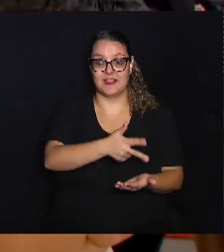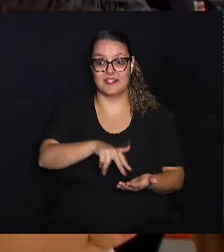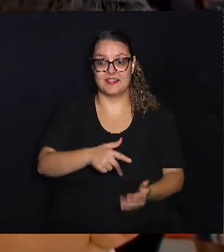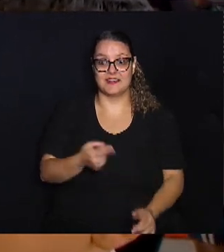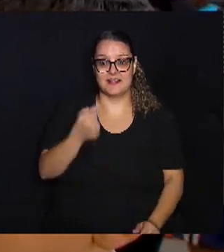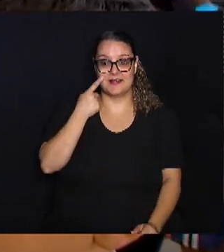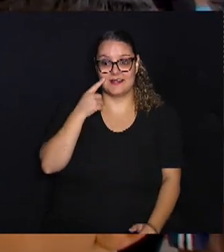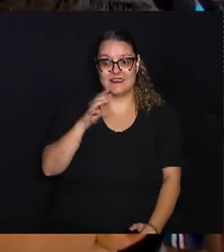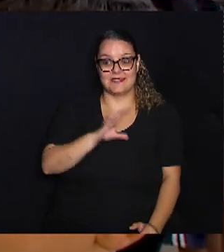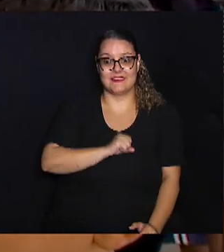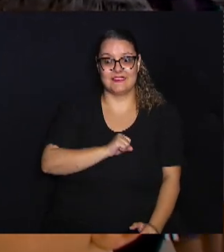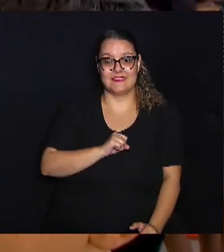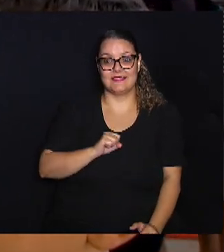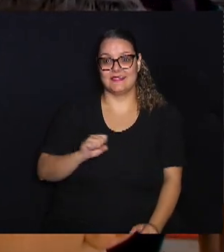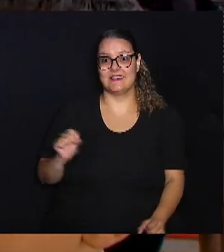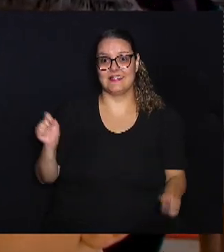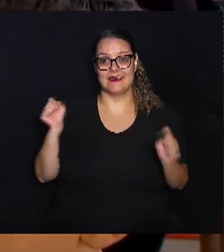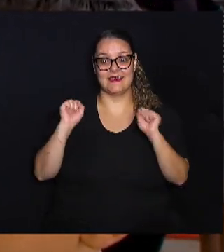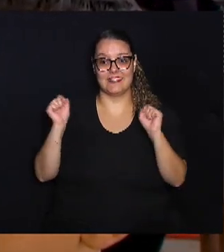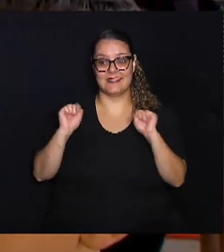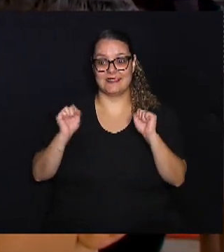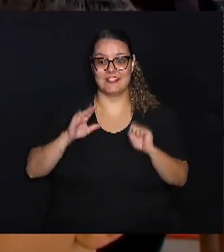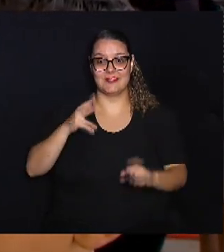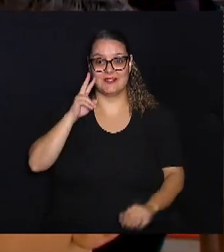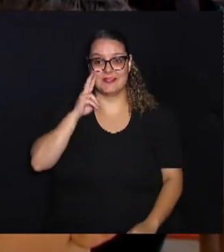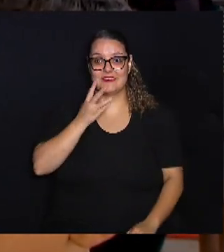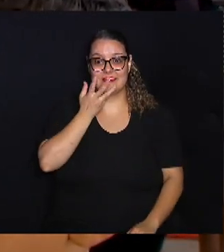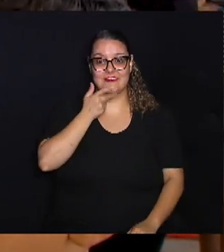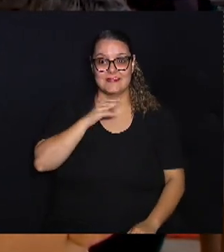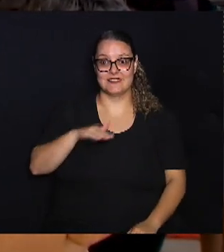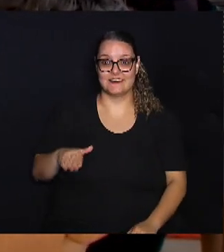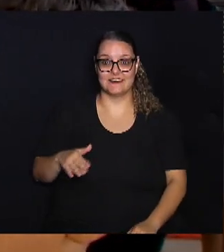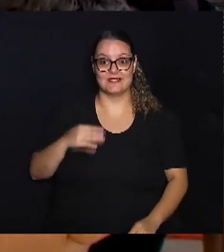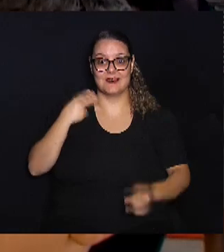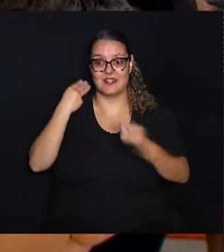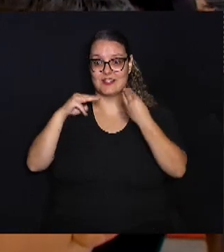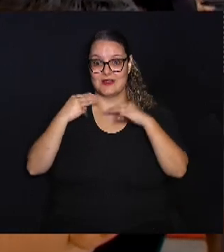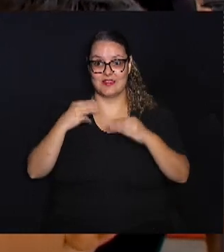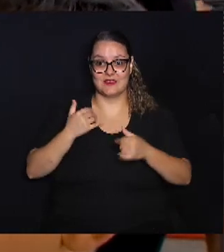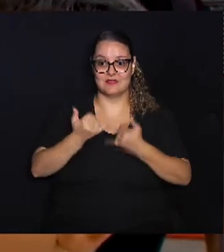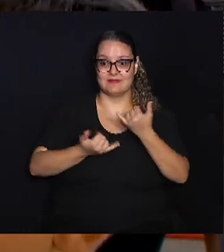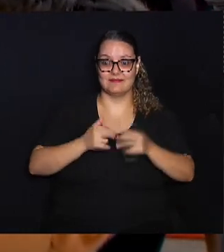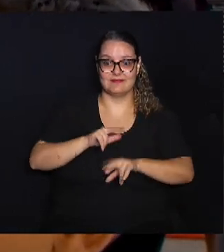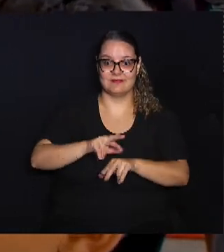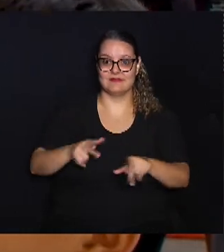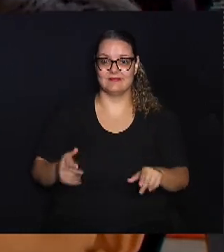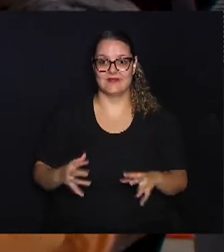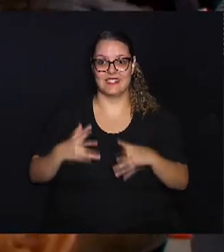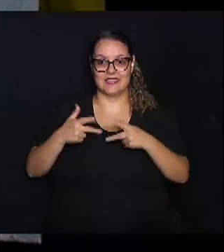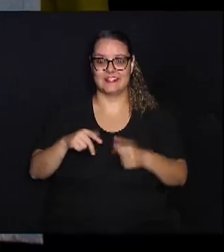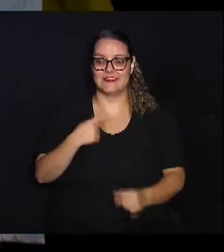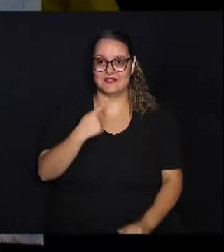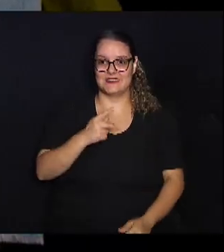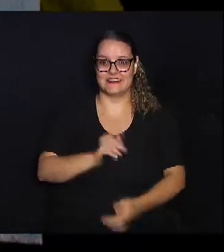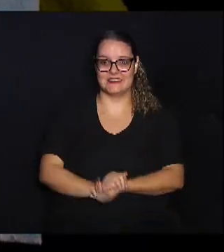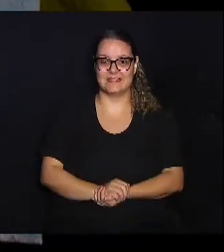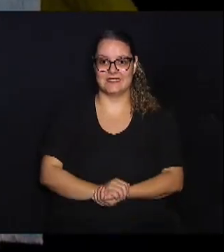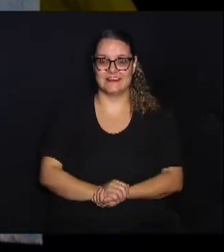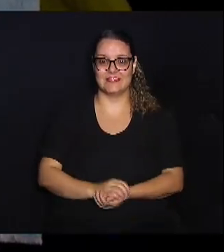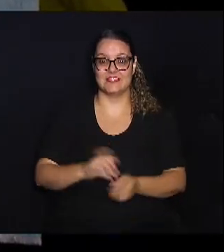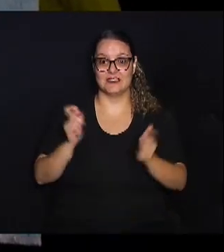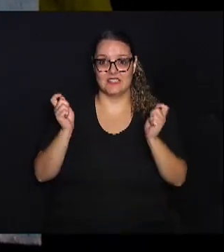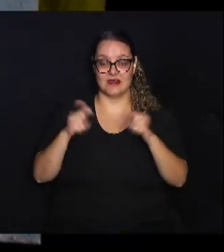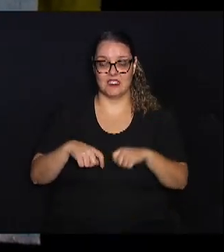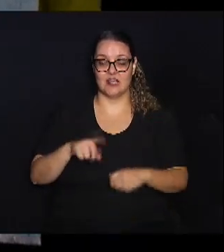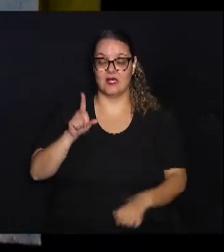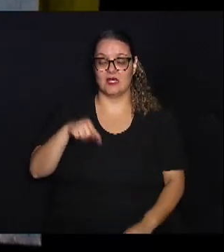estava gostando, né? Ele ama, quando ele vê criança também, música, brincadeira, é tudo para ele. A capacitação